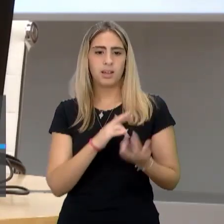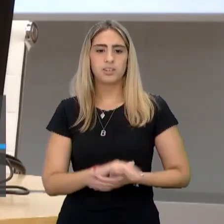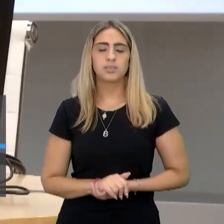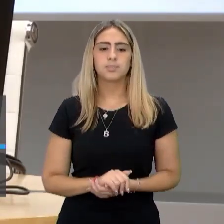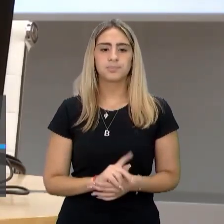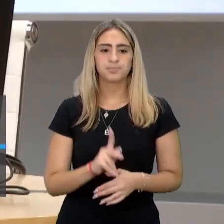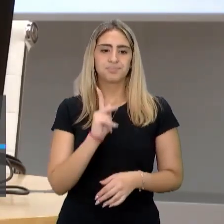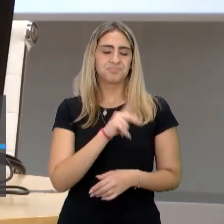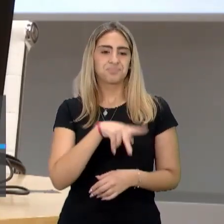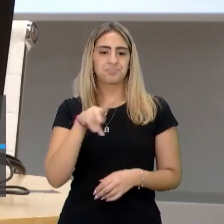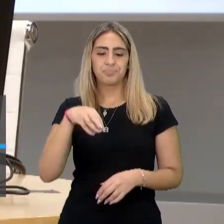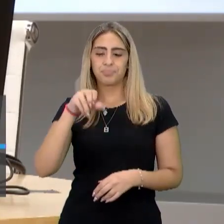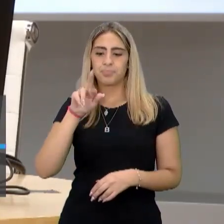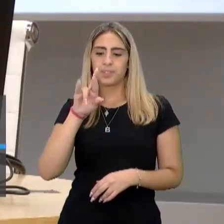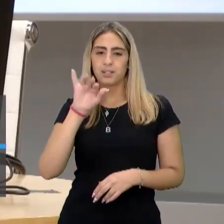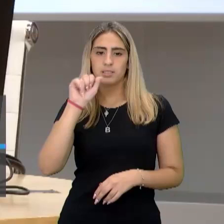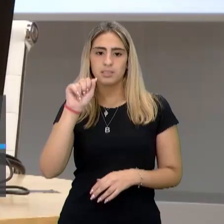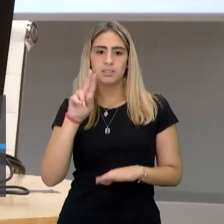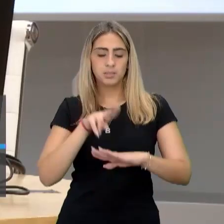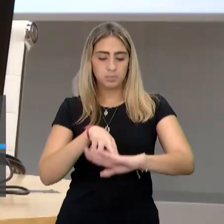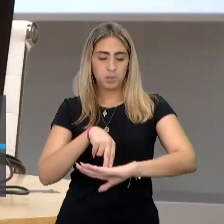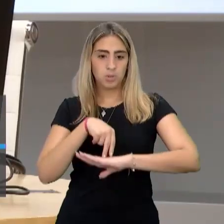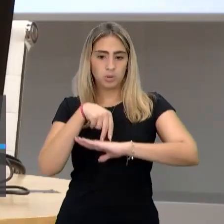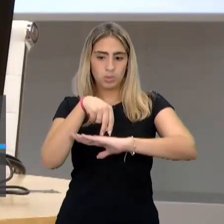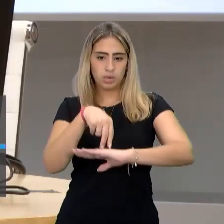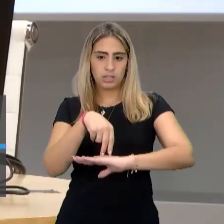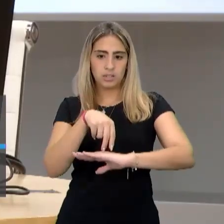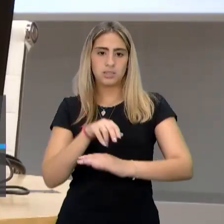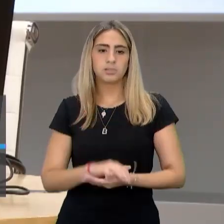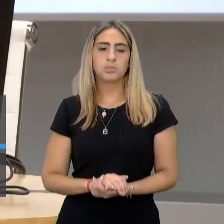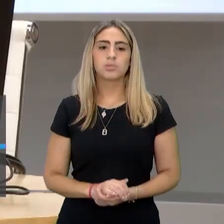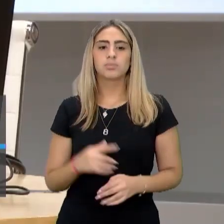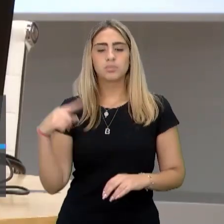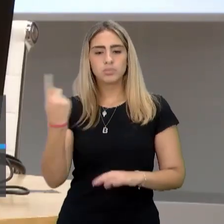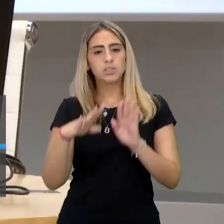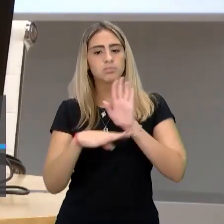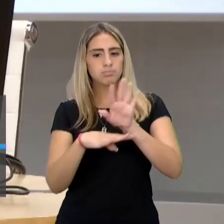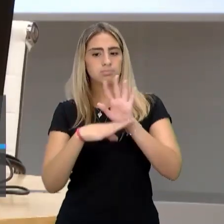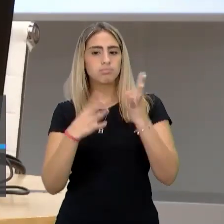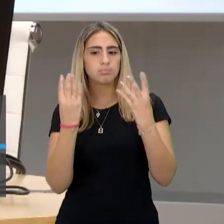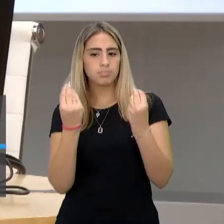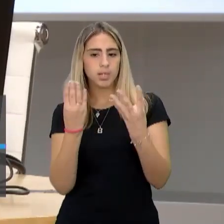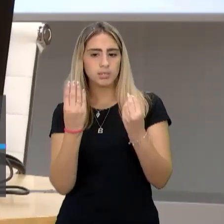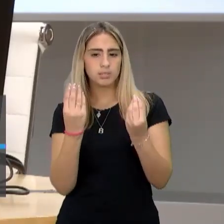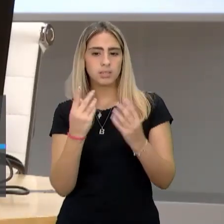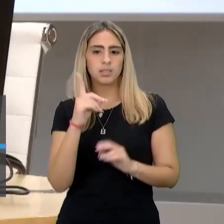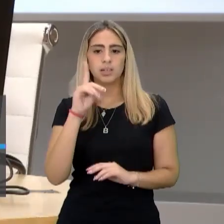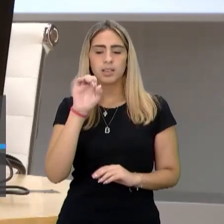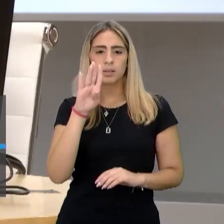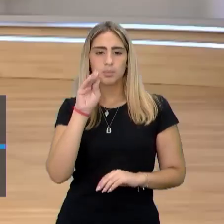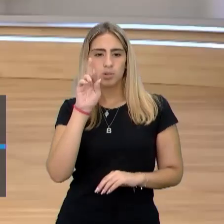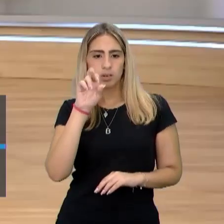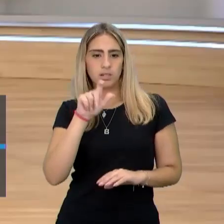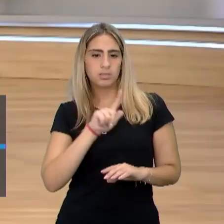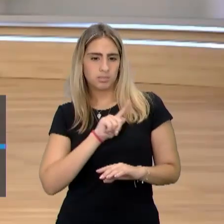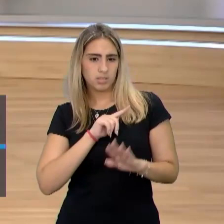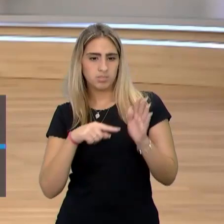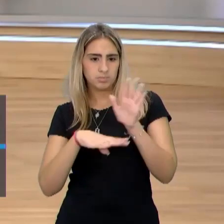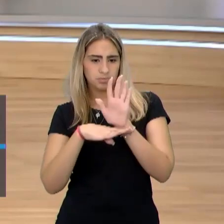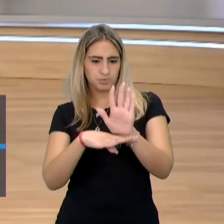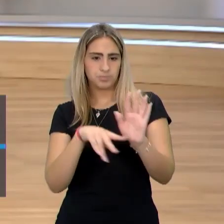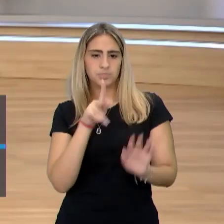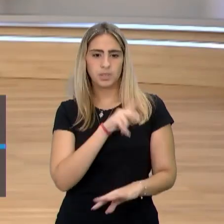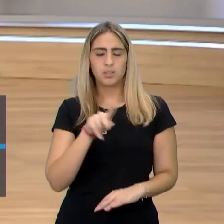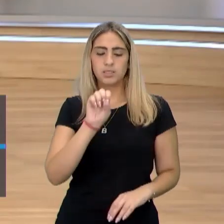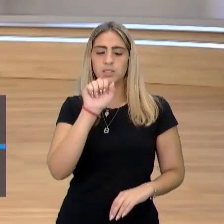A professora Maria colocou protagonismo. Enfim, vocês contribuíram bastante. Débora, tem alguma contribuição aí? Tem. A